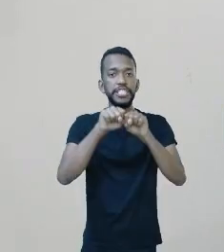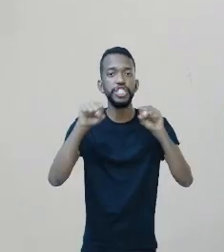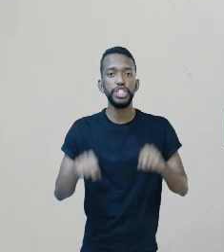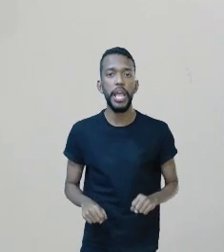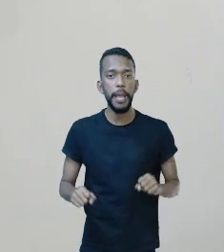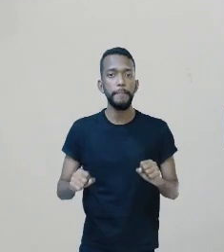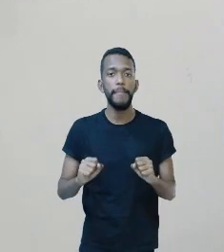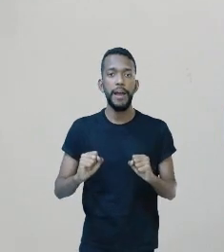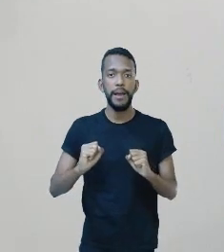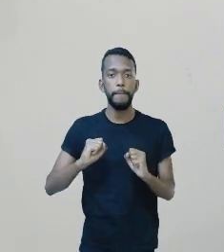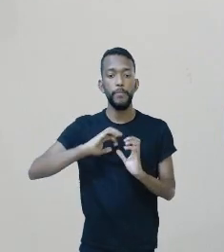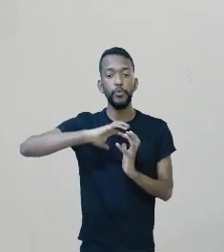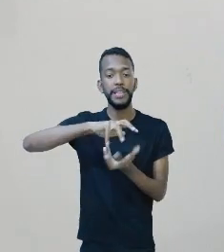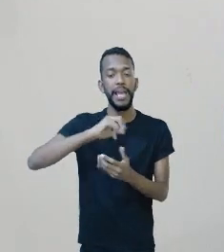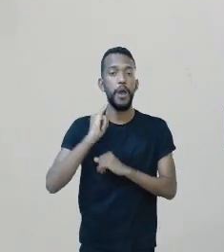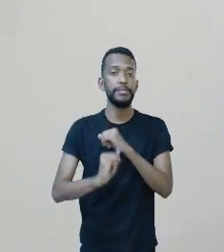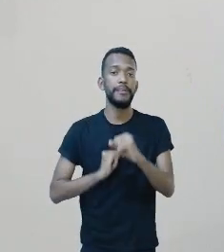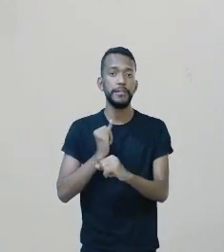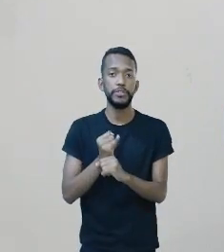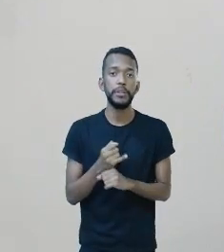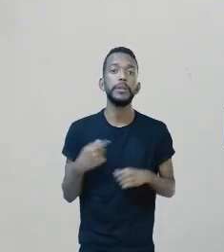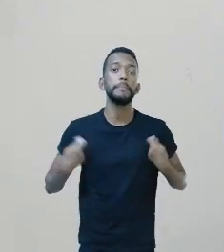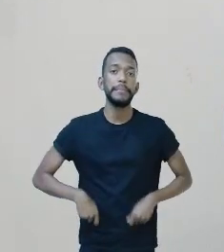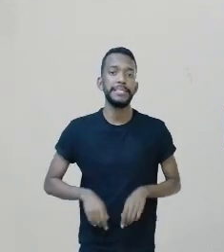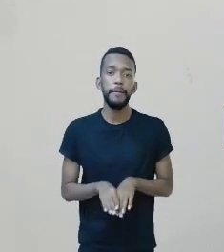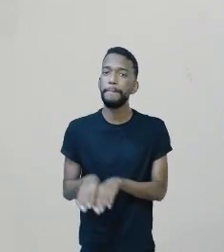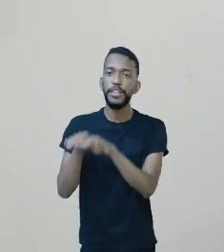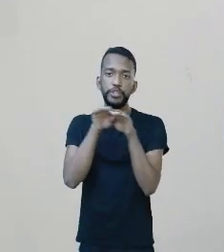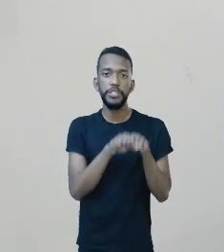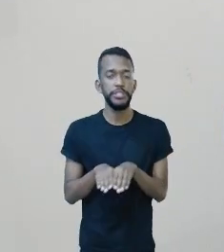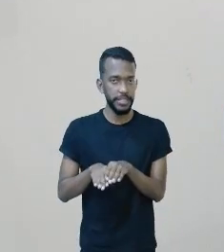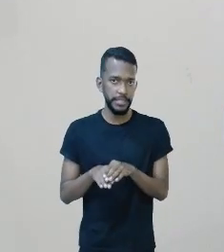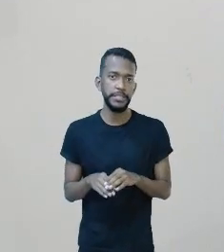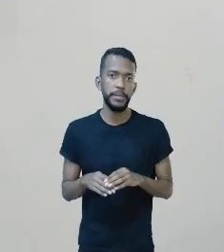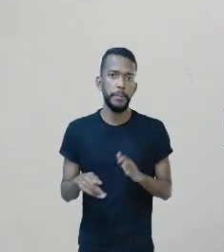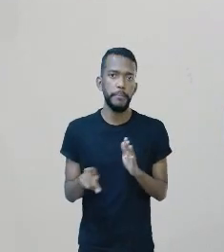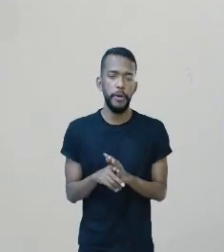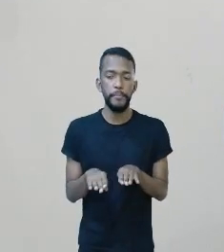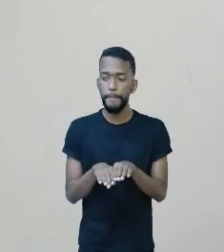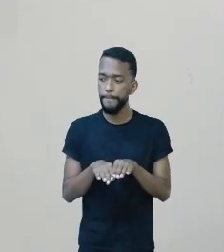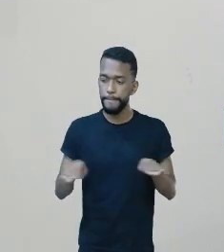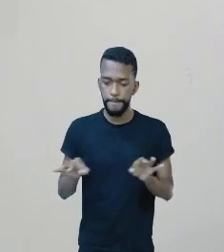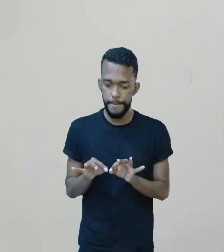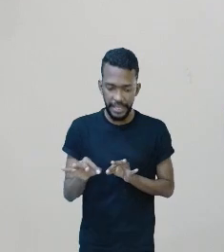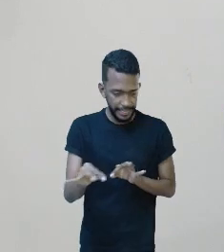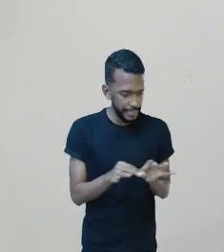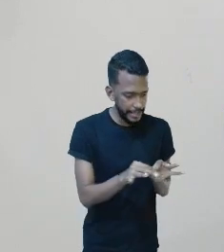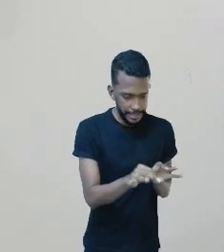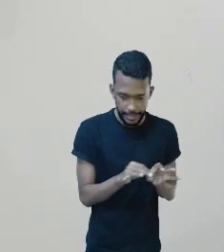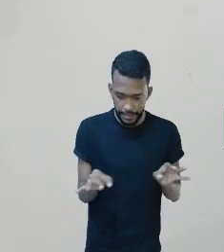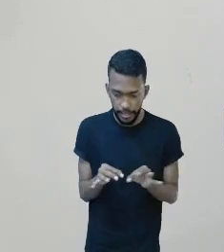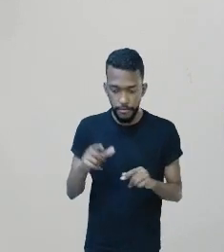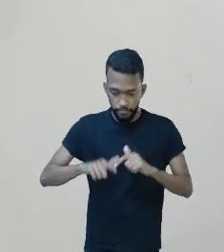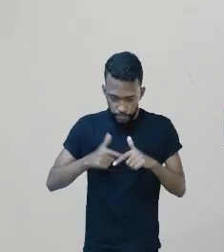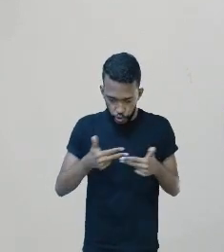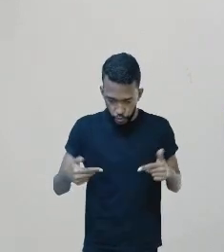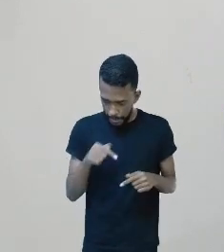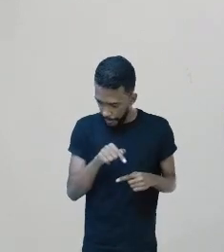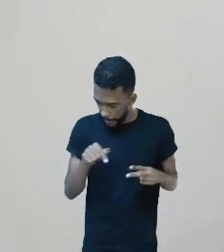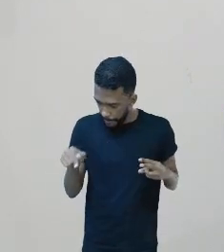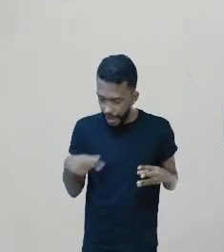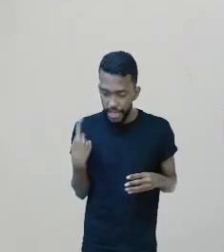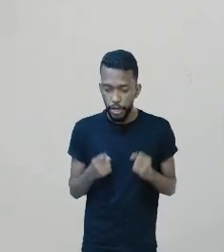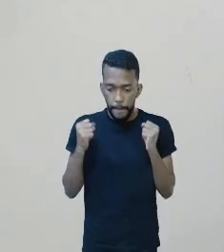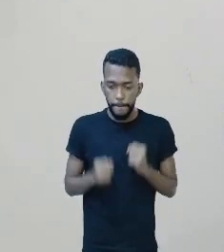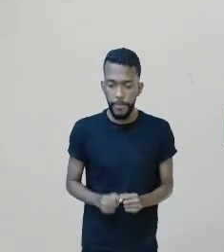sistema internacional, ou seja, uma padronização das medidas, onde, através dos instrumentos, a gente